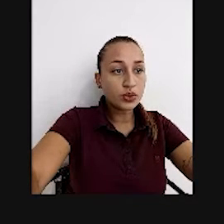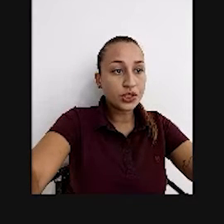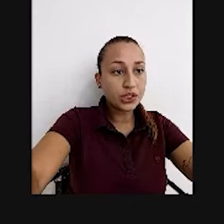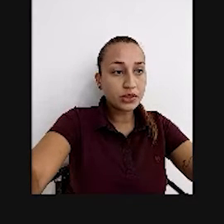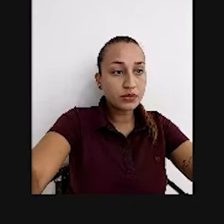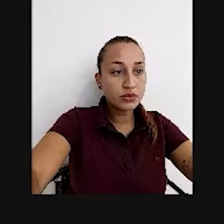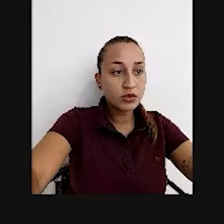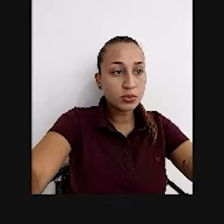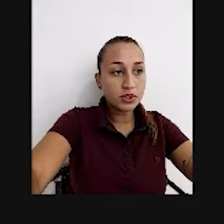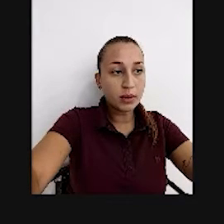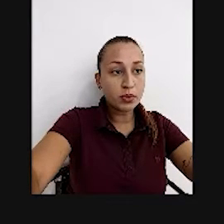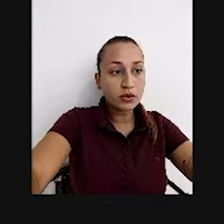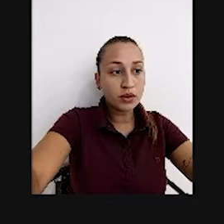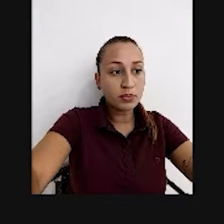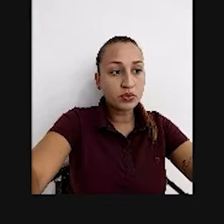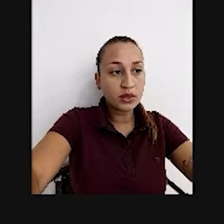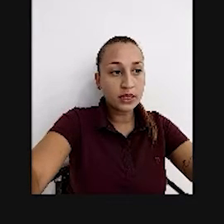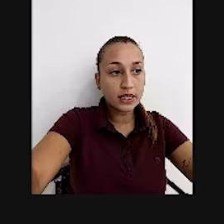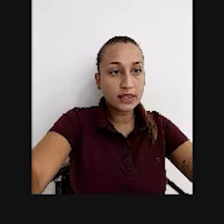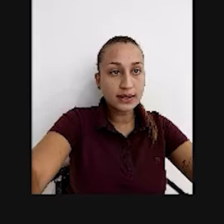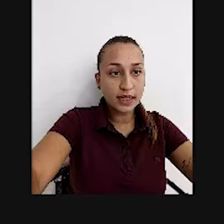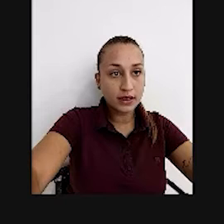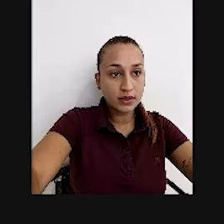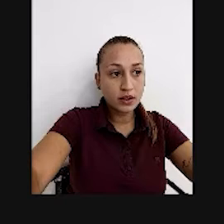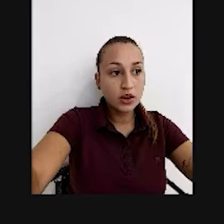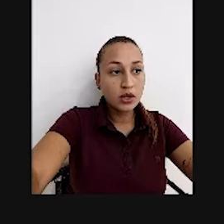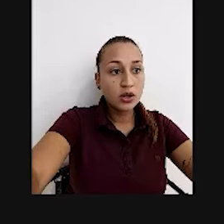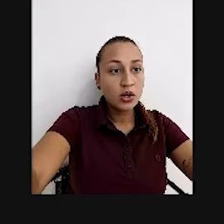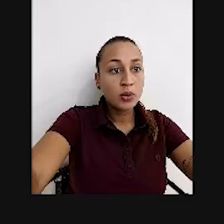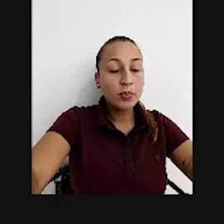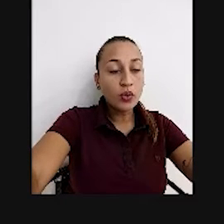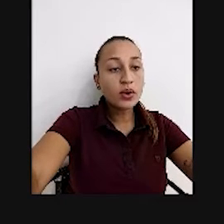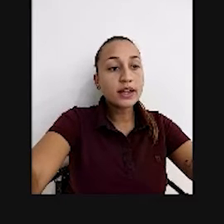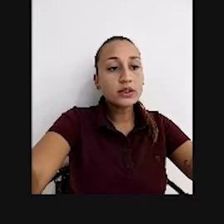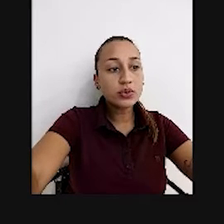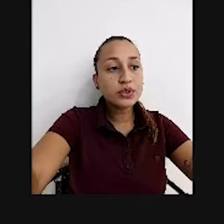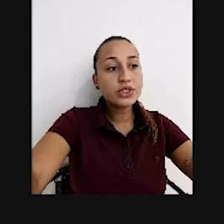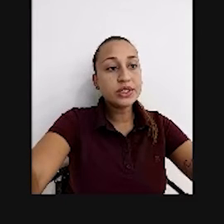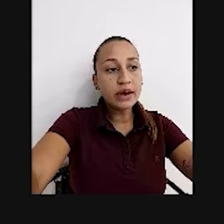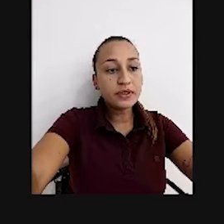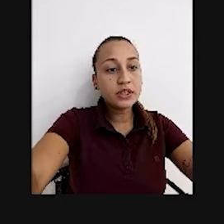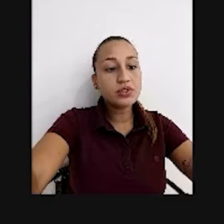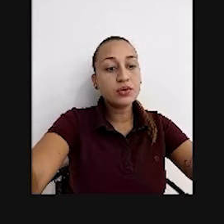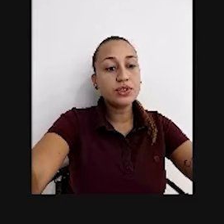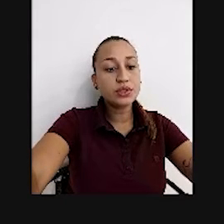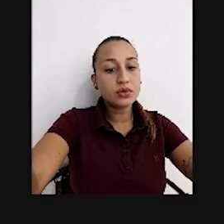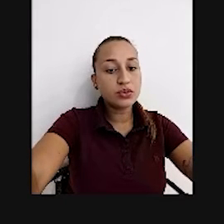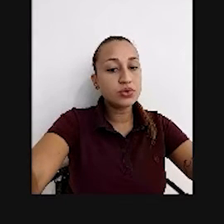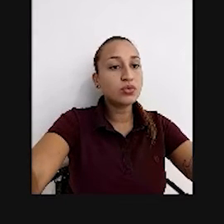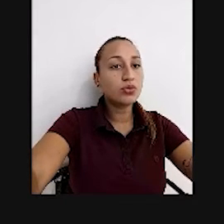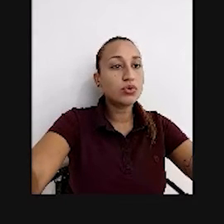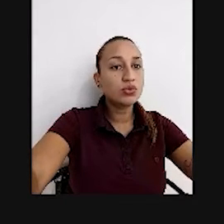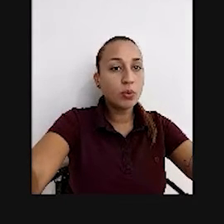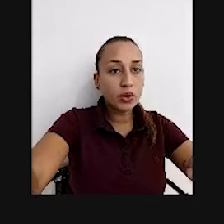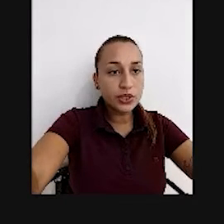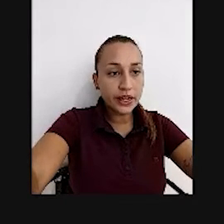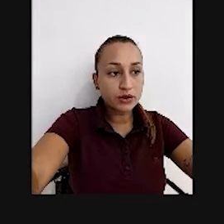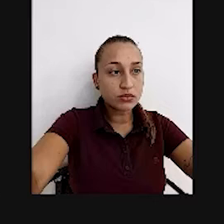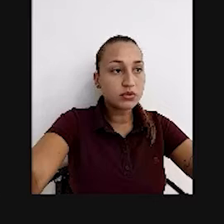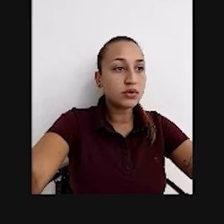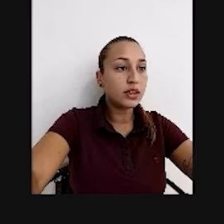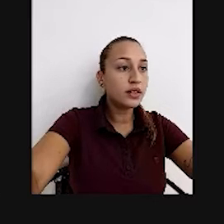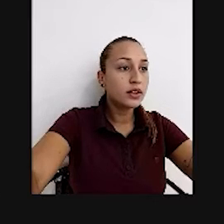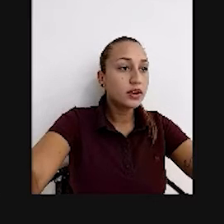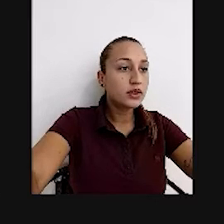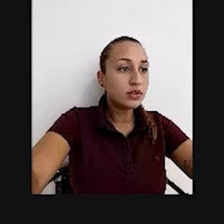Z positivo, como está apontando aqui a seta, por questões de definições de condições de contorno do